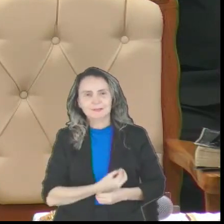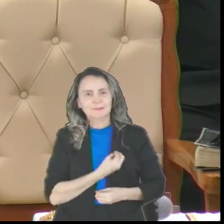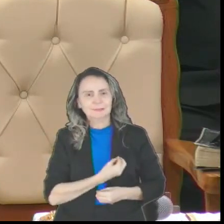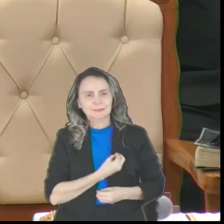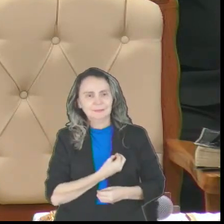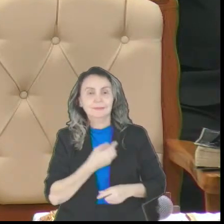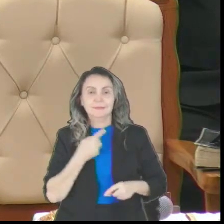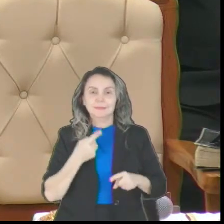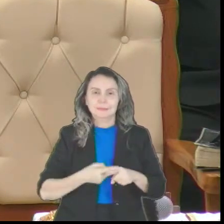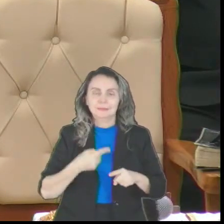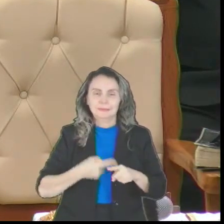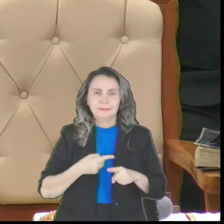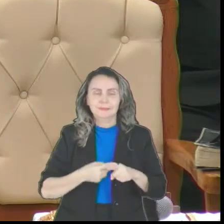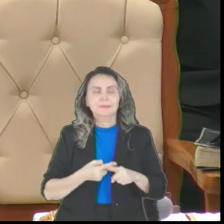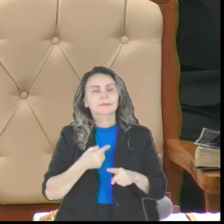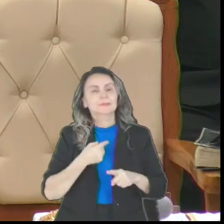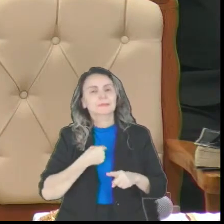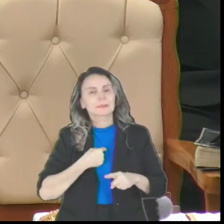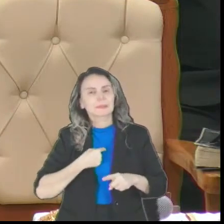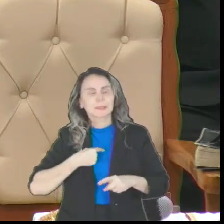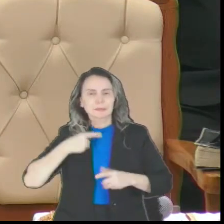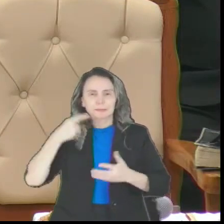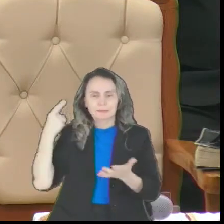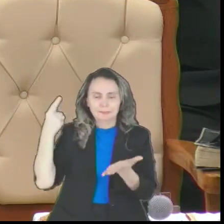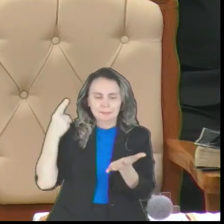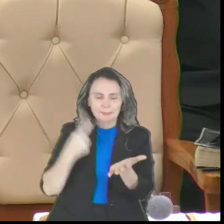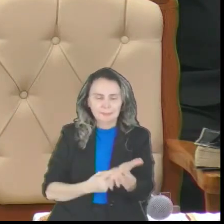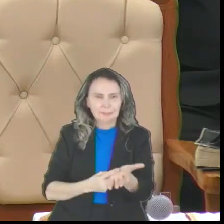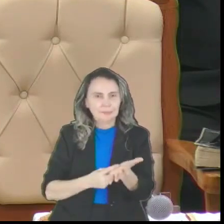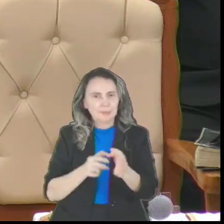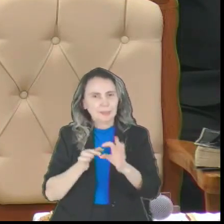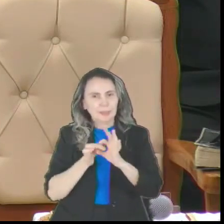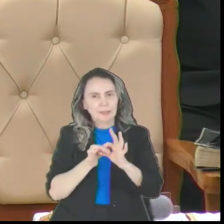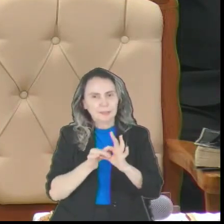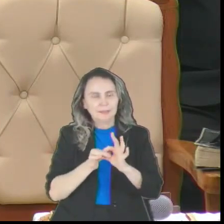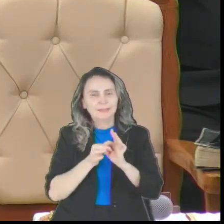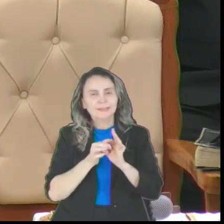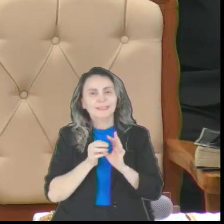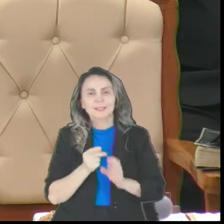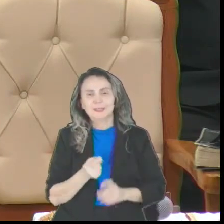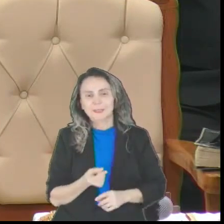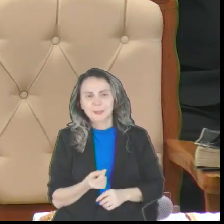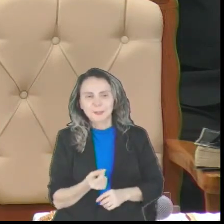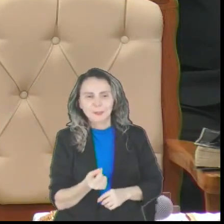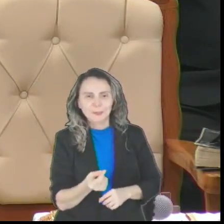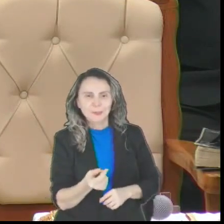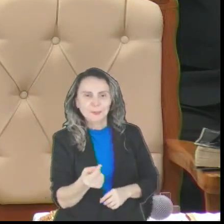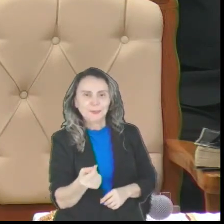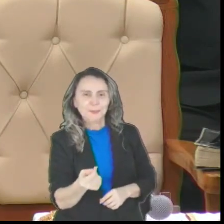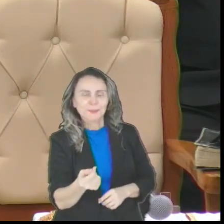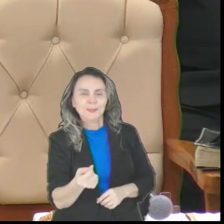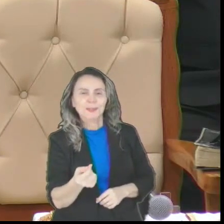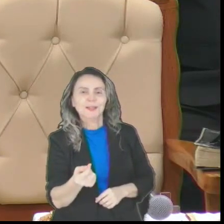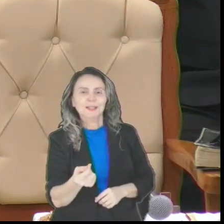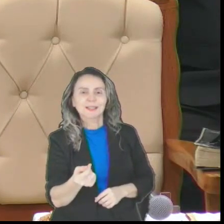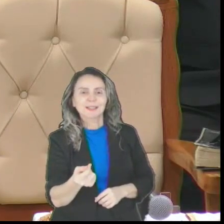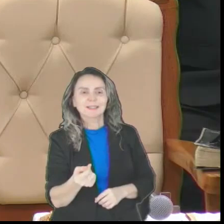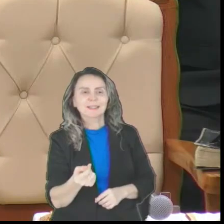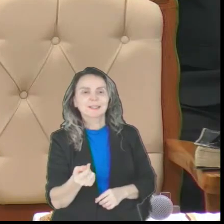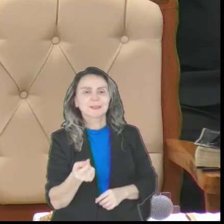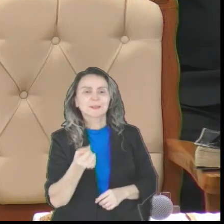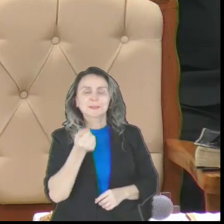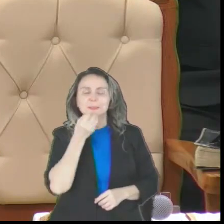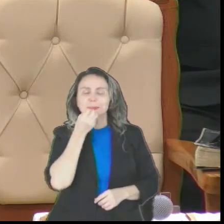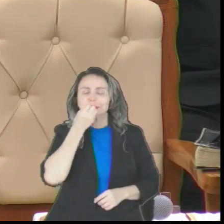Porque convosco farei uma aliança perpétua, dando-vos as firmes